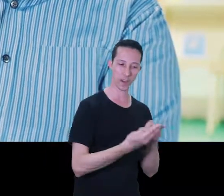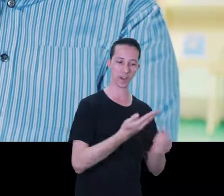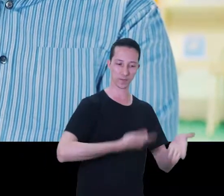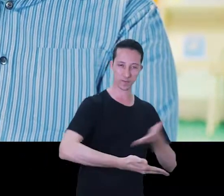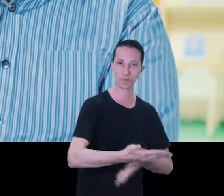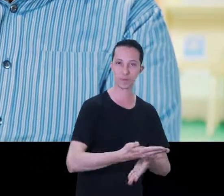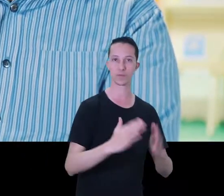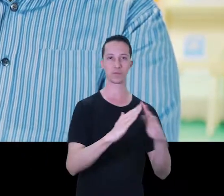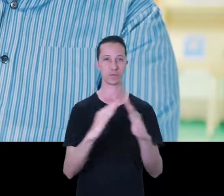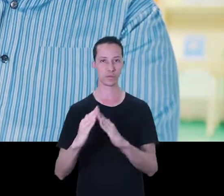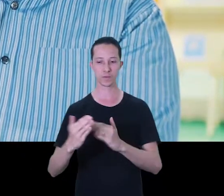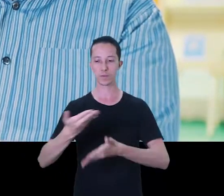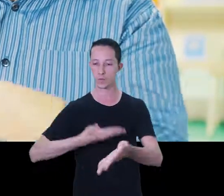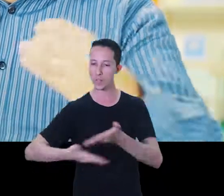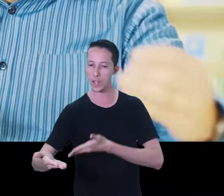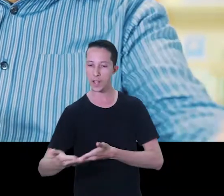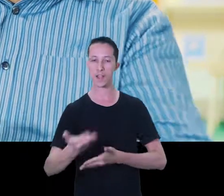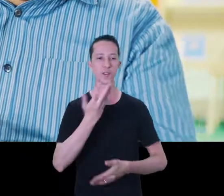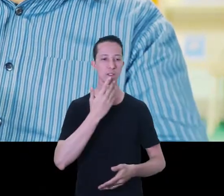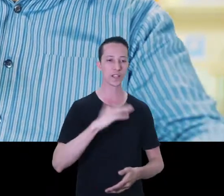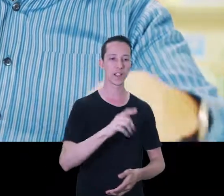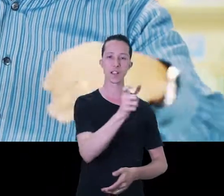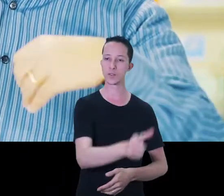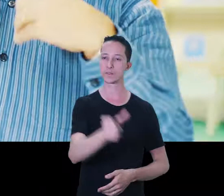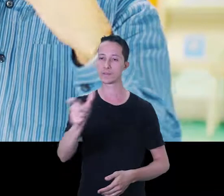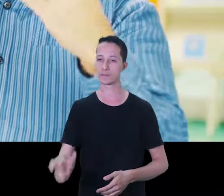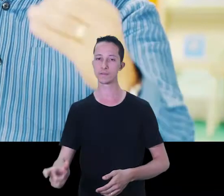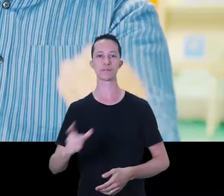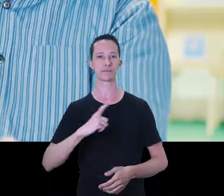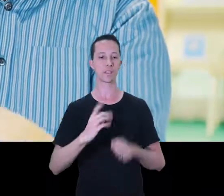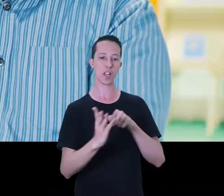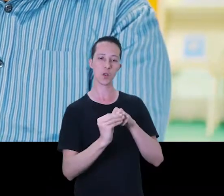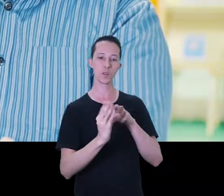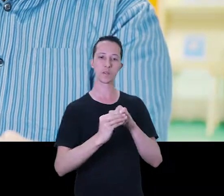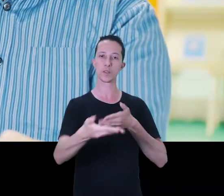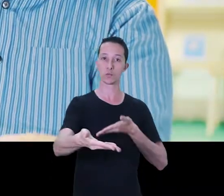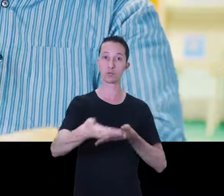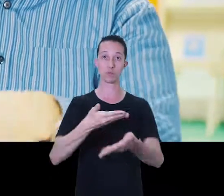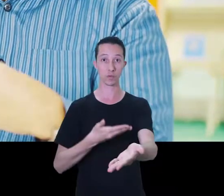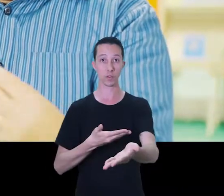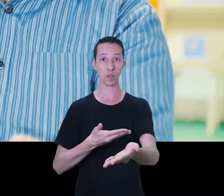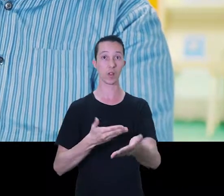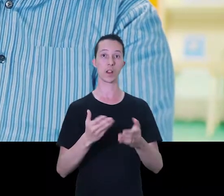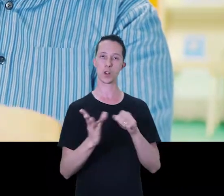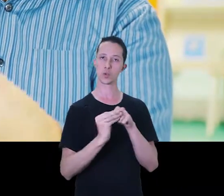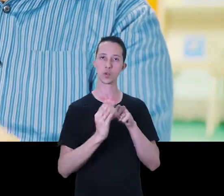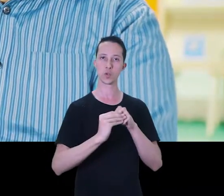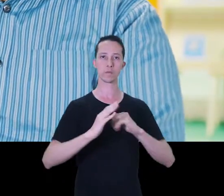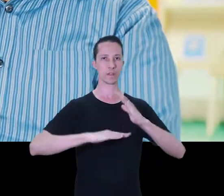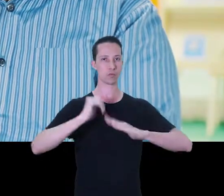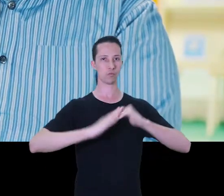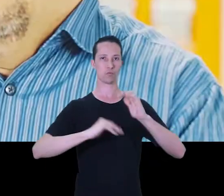bairro, com o meu vizinho, com outras crianças, né, que a gente troca conhecimento e constrói